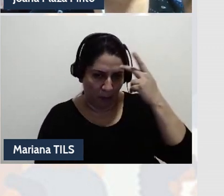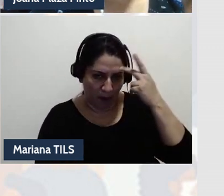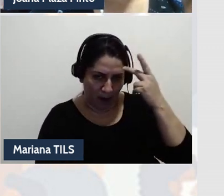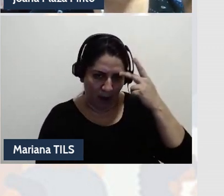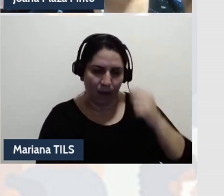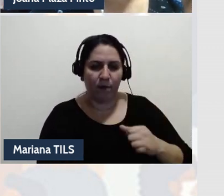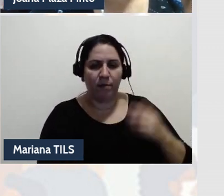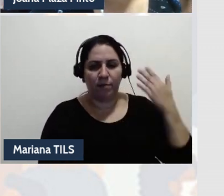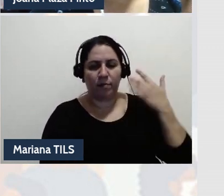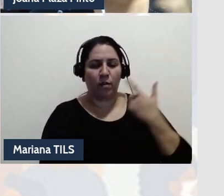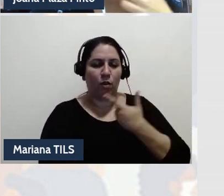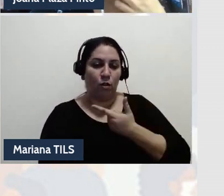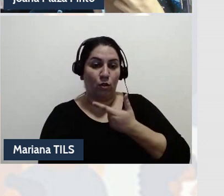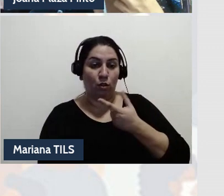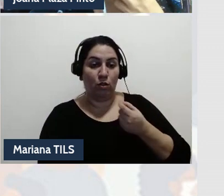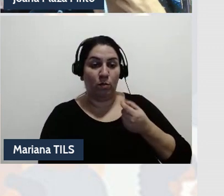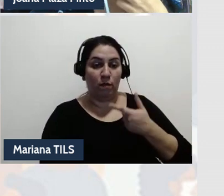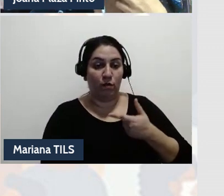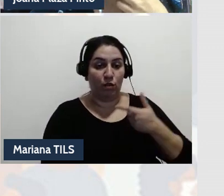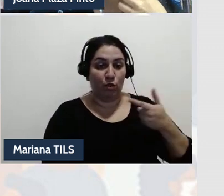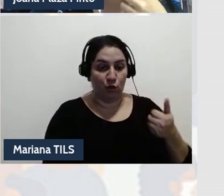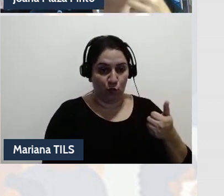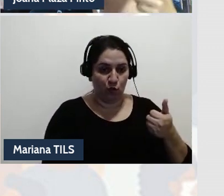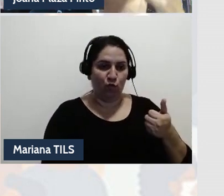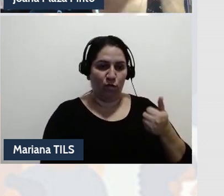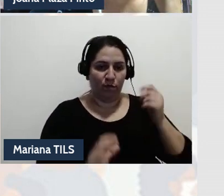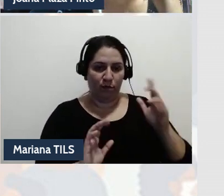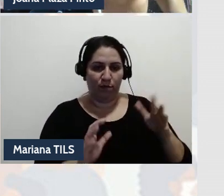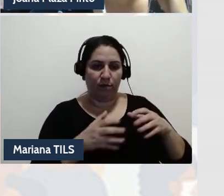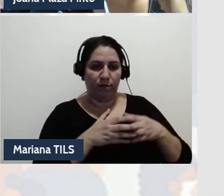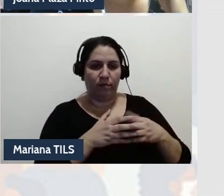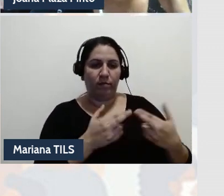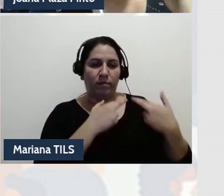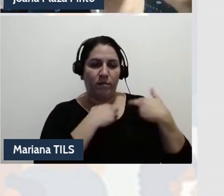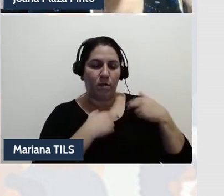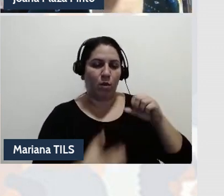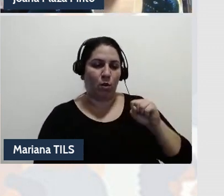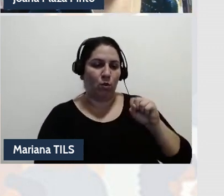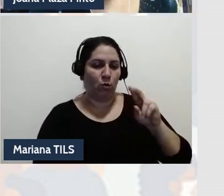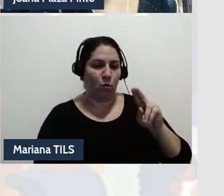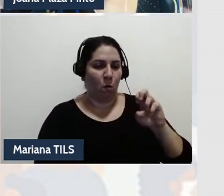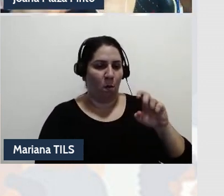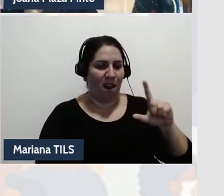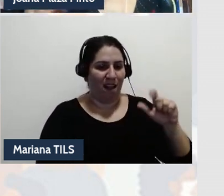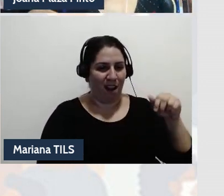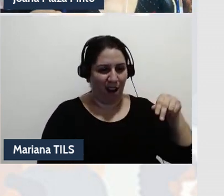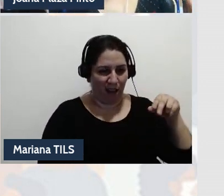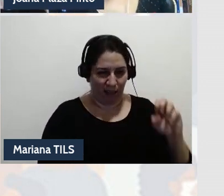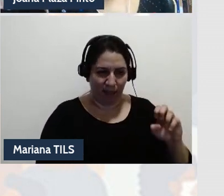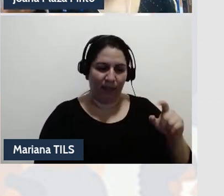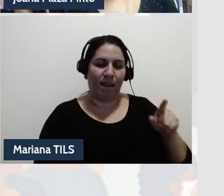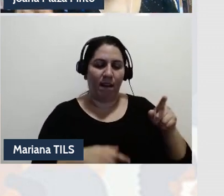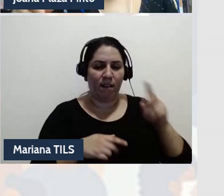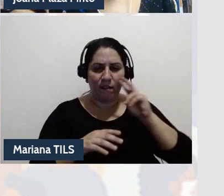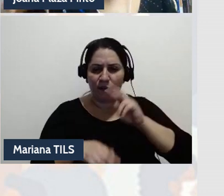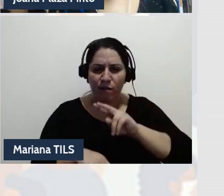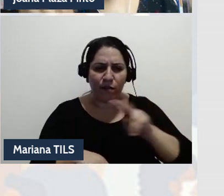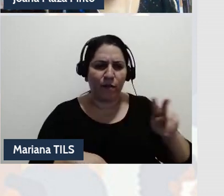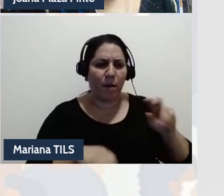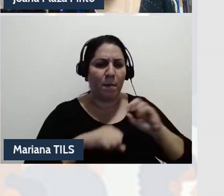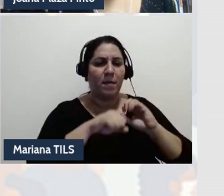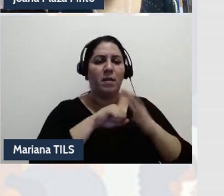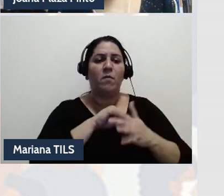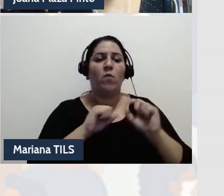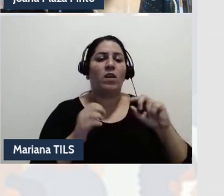em 2021, já coordenado pela Suelaine Carneiro, que mostra que o que a pandemia fez